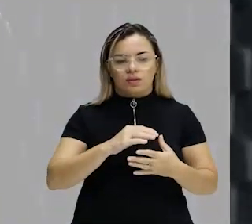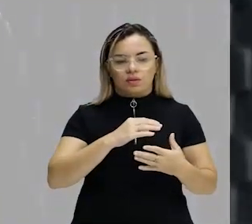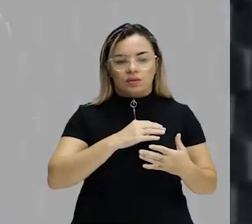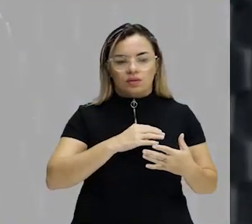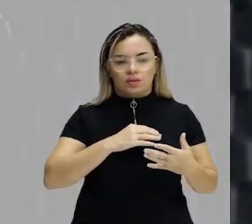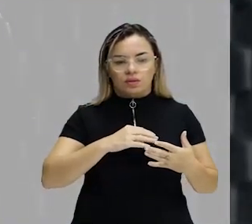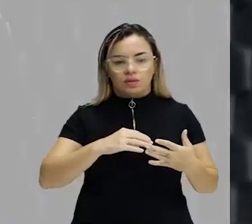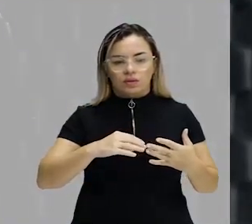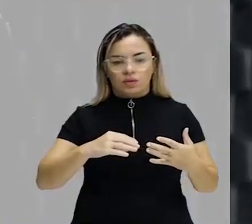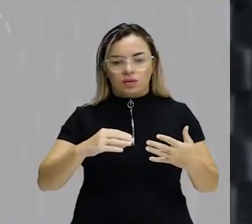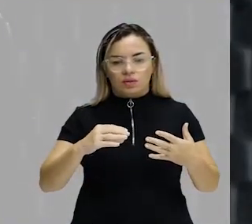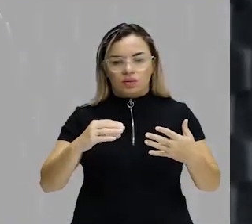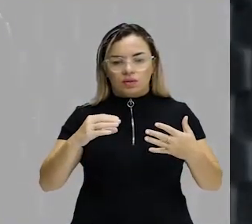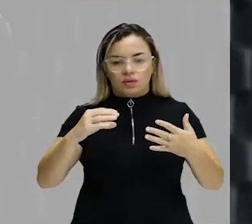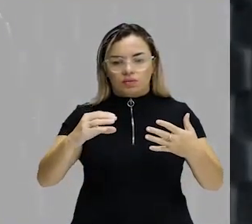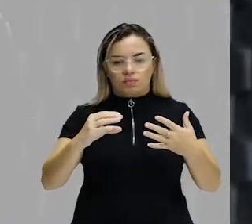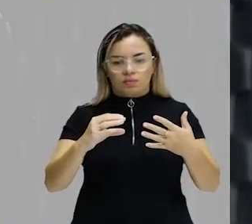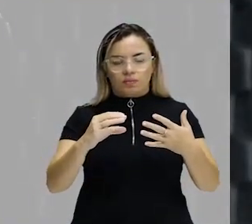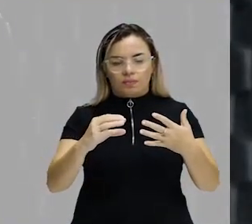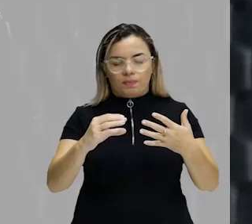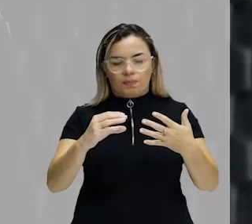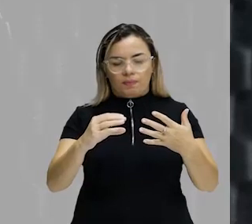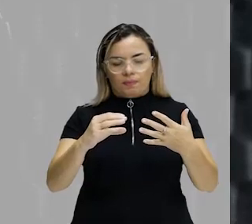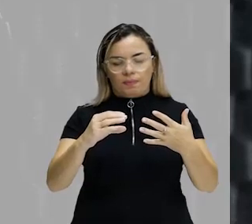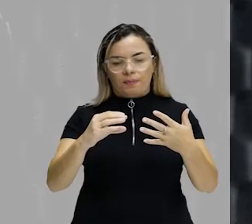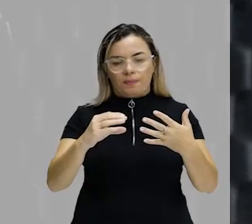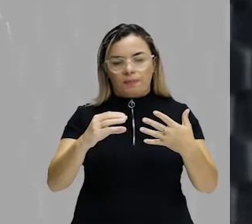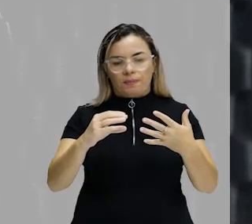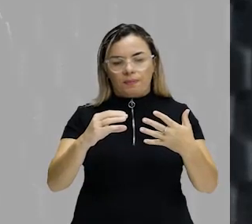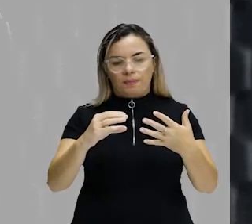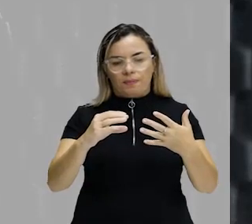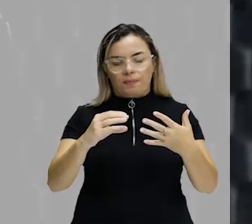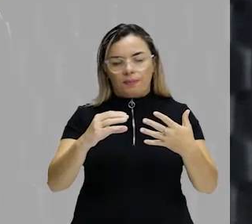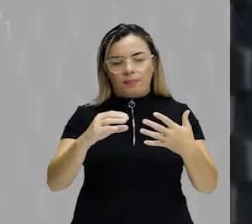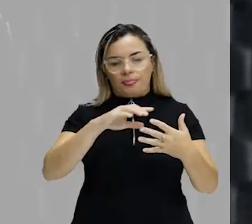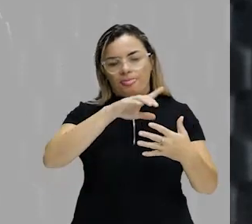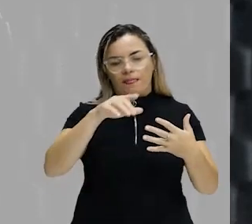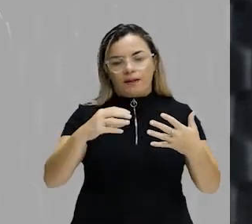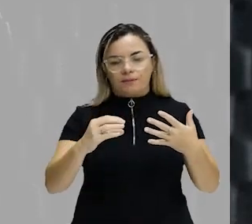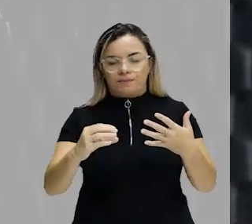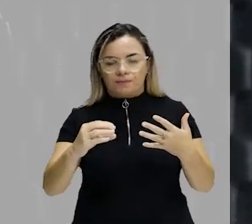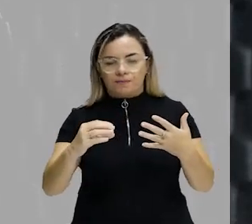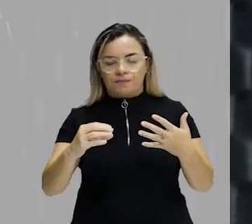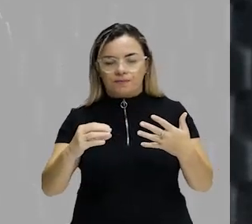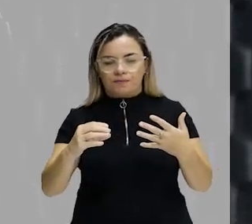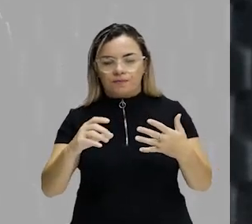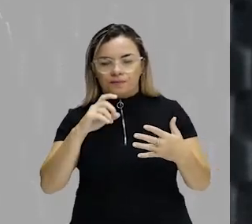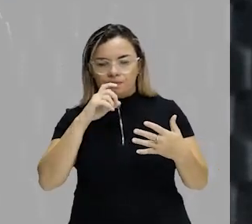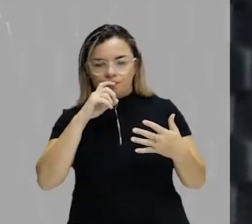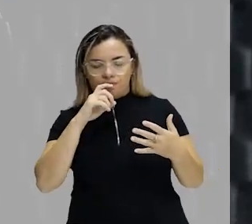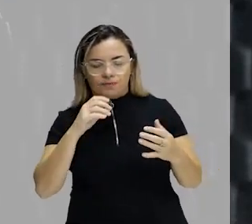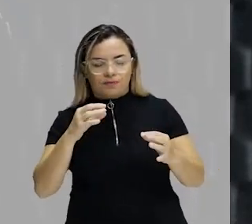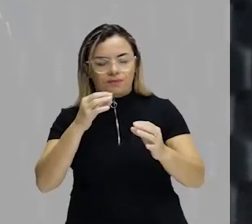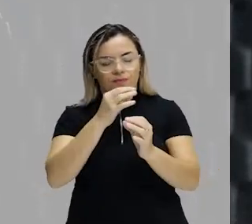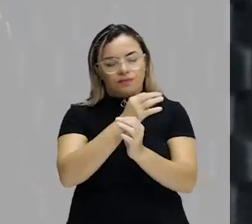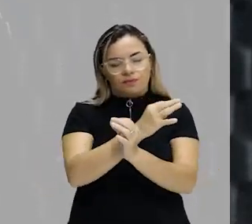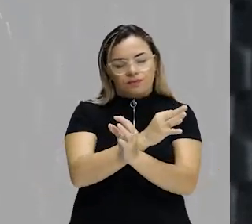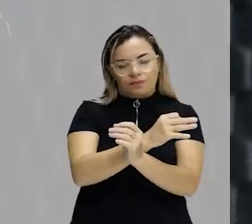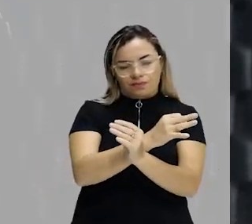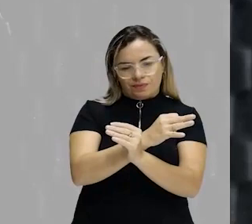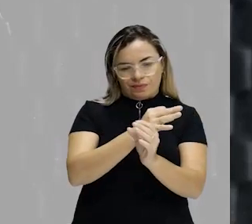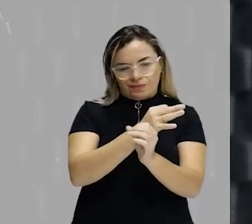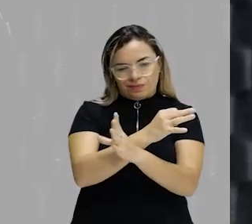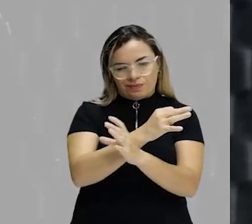e desmedida umbela, quer dizer, porque ele estava, o sol invejava o vagalume, causa. A lua admirava a